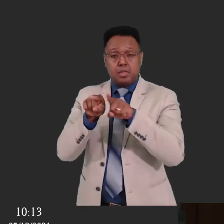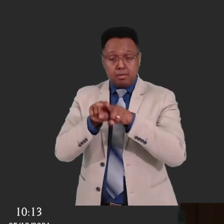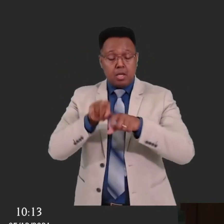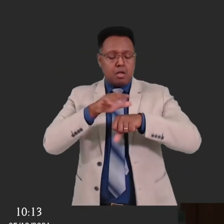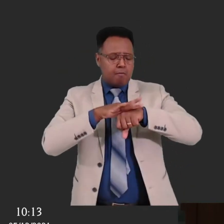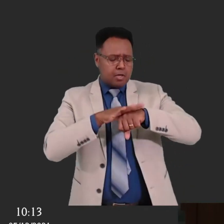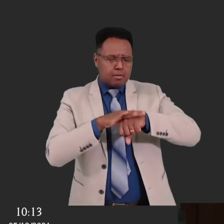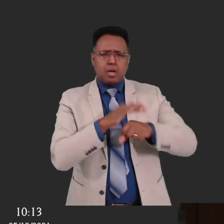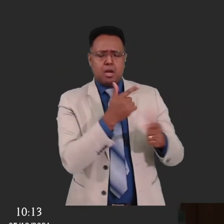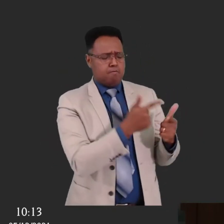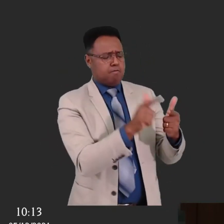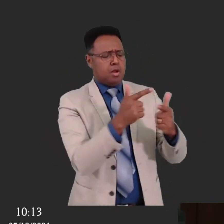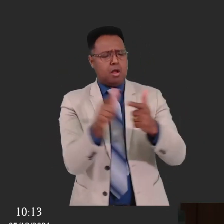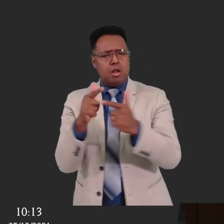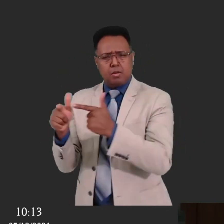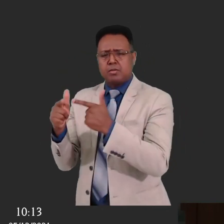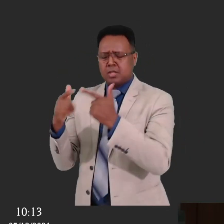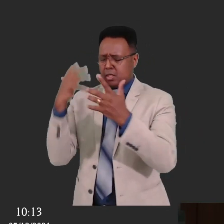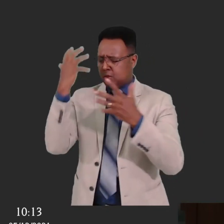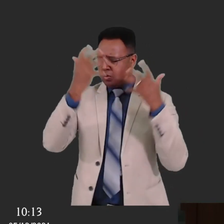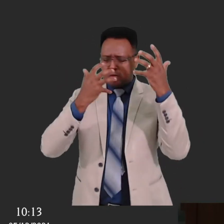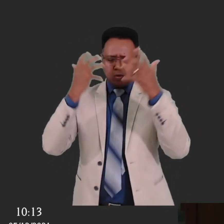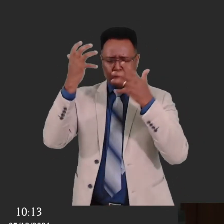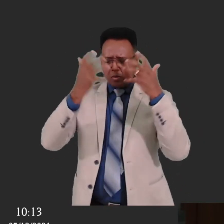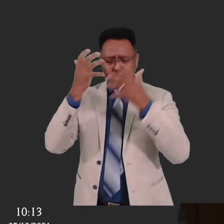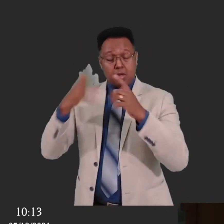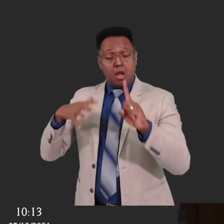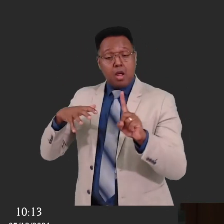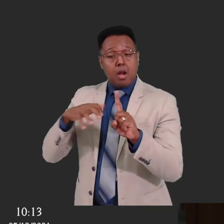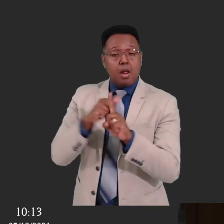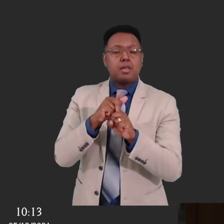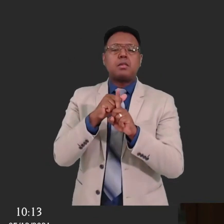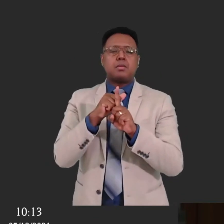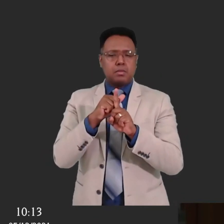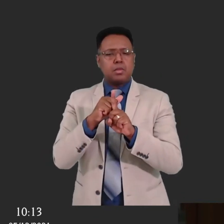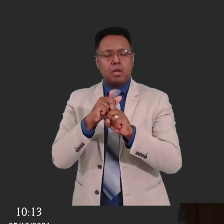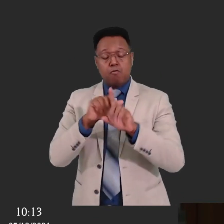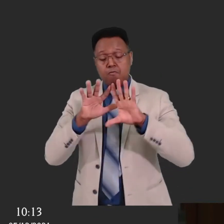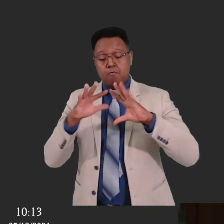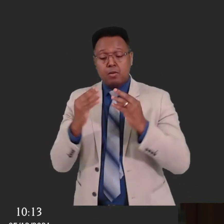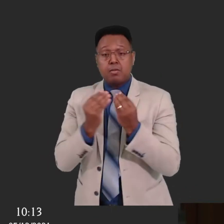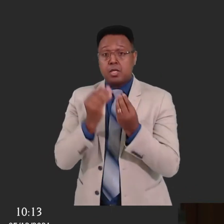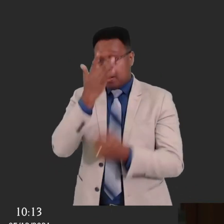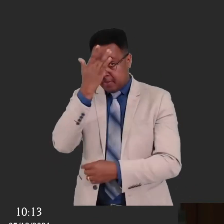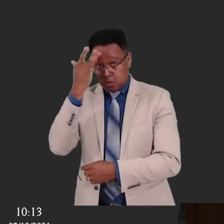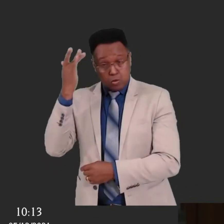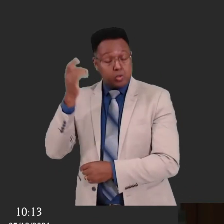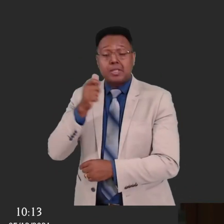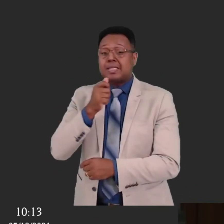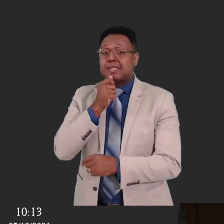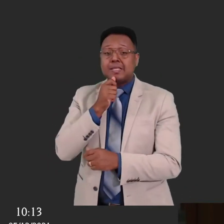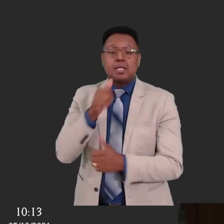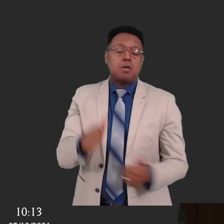tribulações, viagens, acidentados, familiares e testemunhados que não mencionei aqui, mas são os que